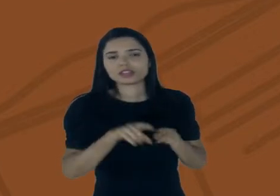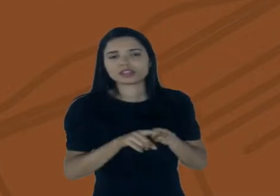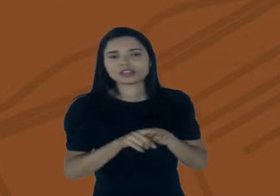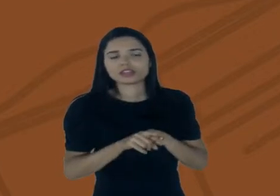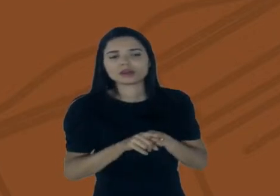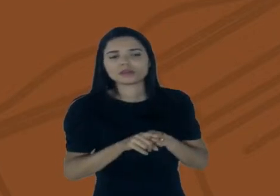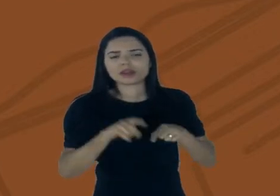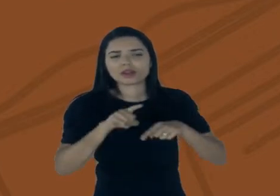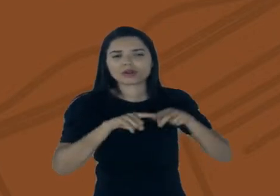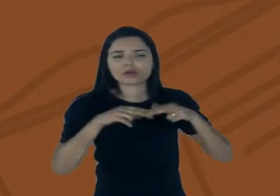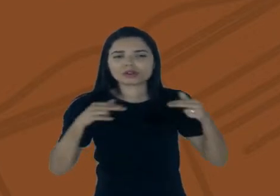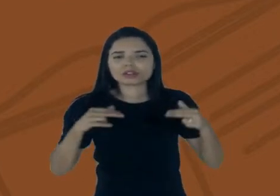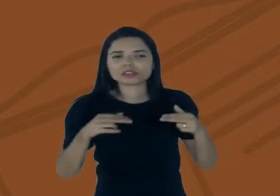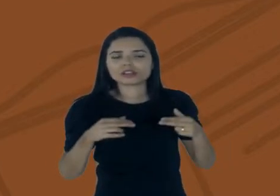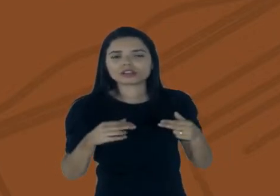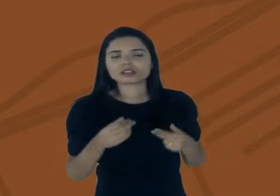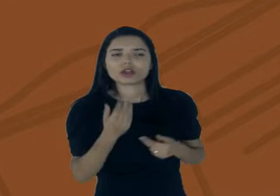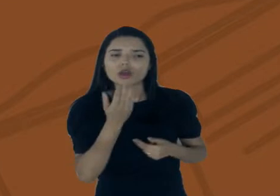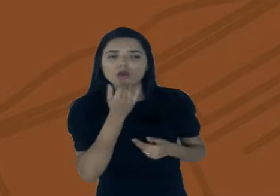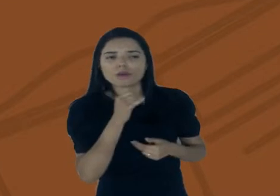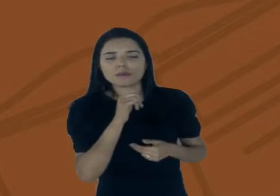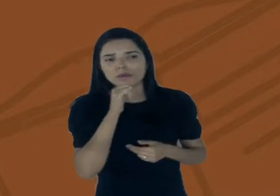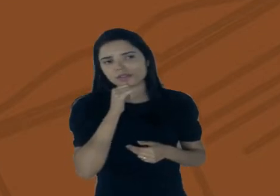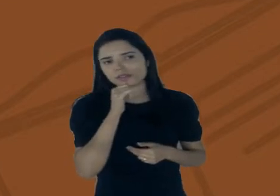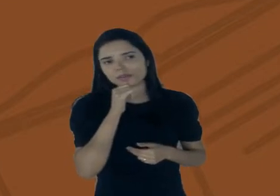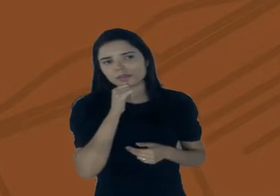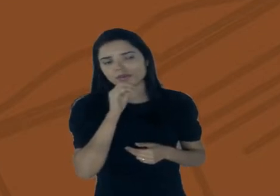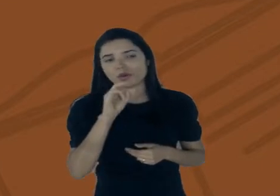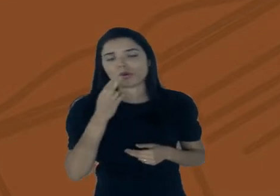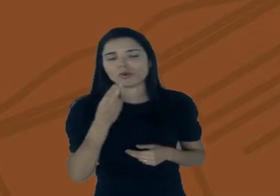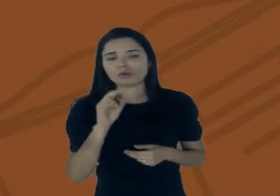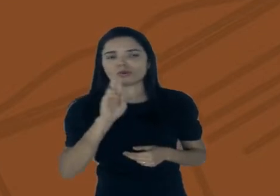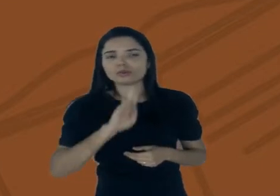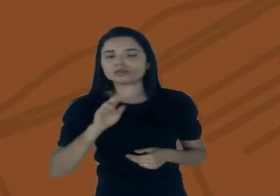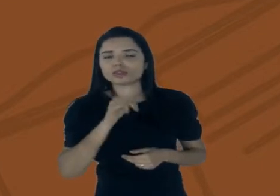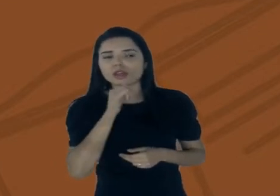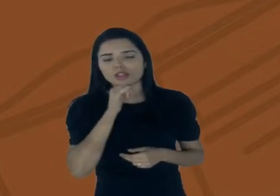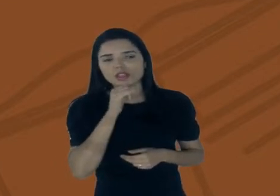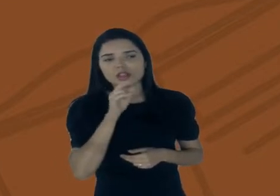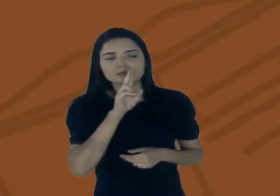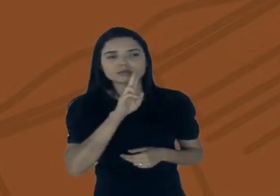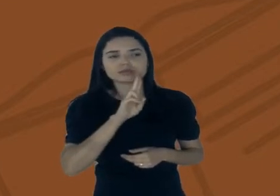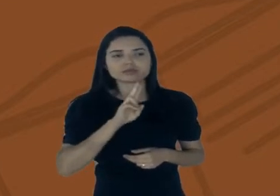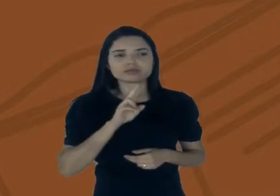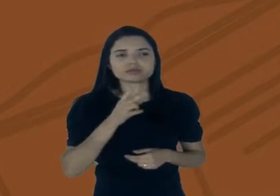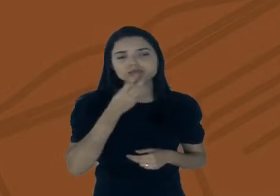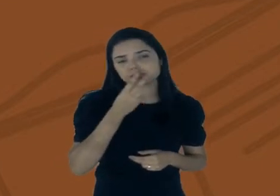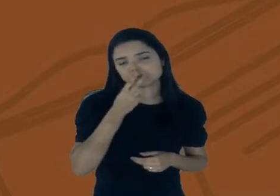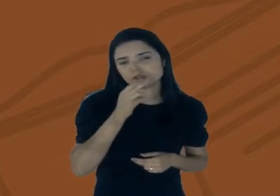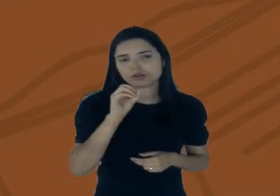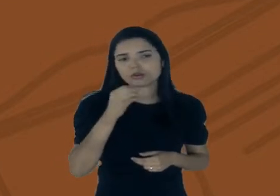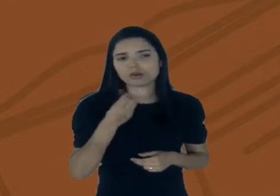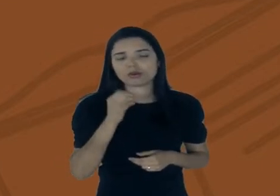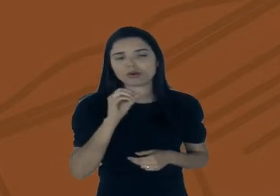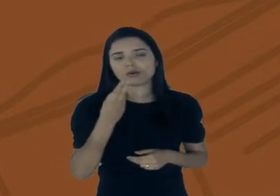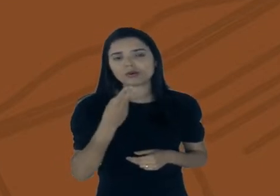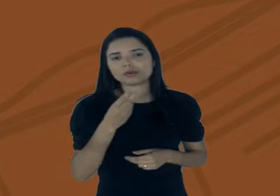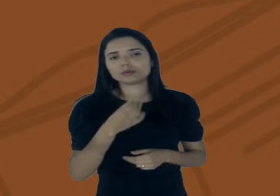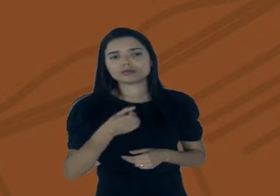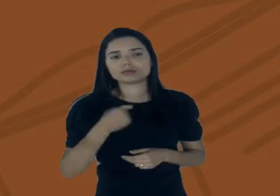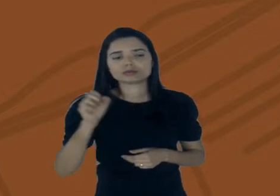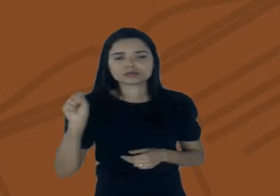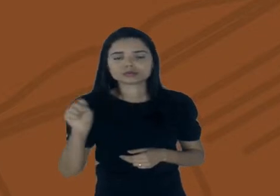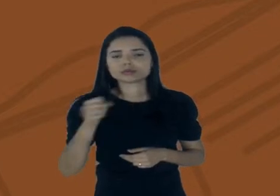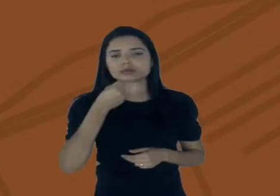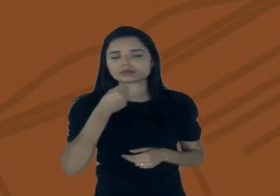são prejudiciais, como o uso do tabaco e o uso do álcool, né? E consequentemente sempre